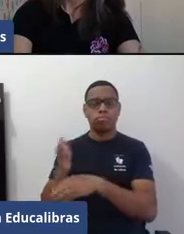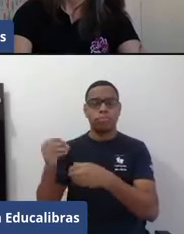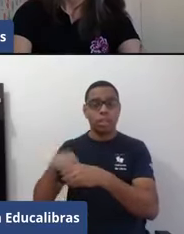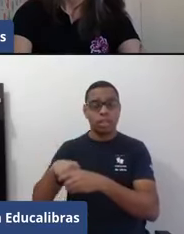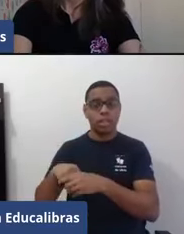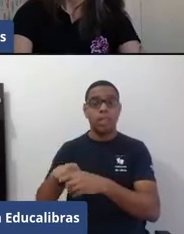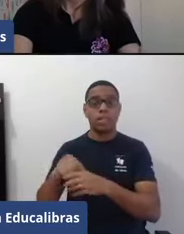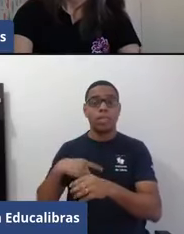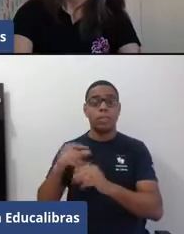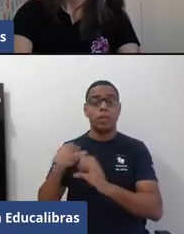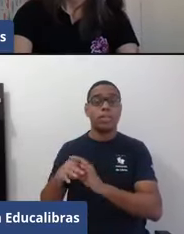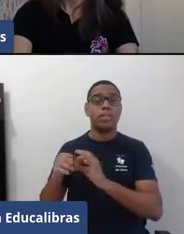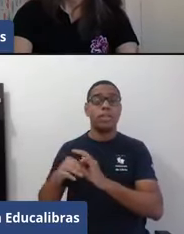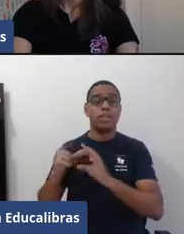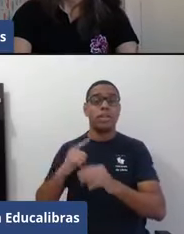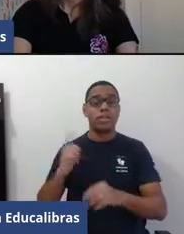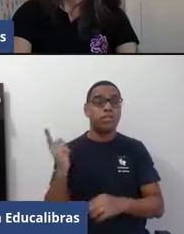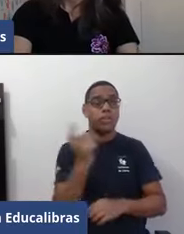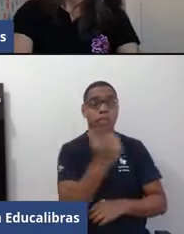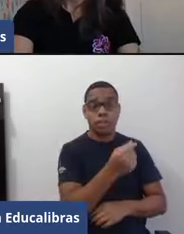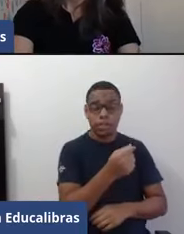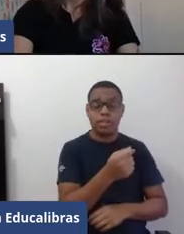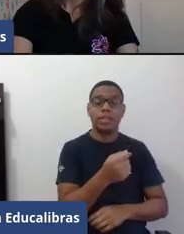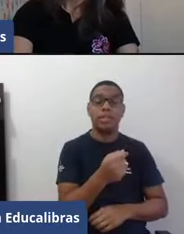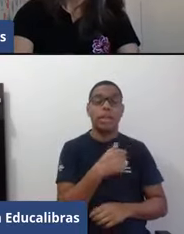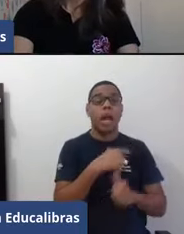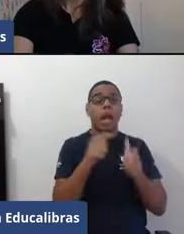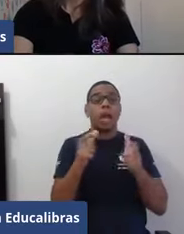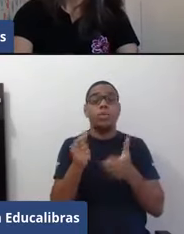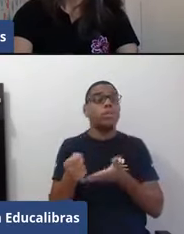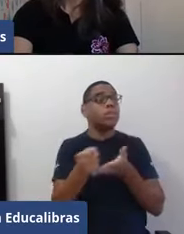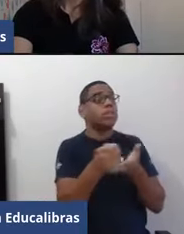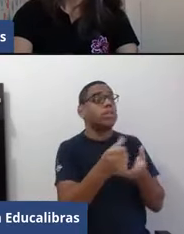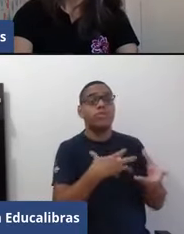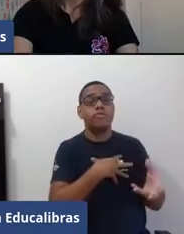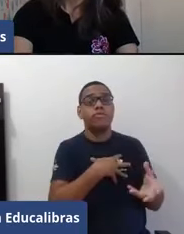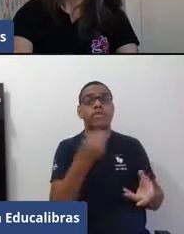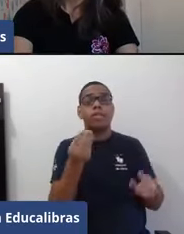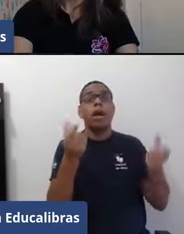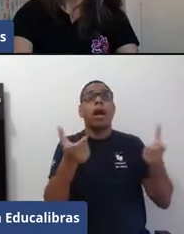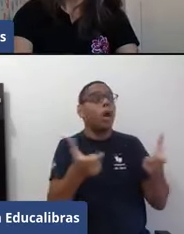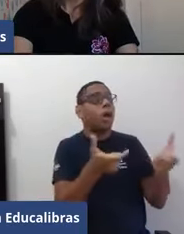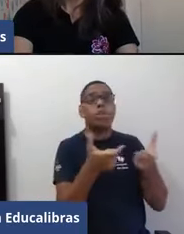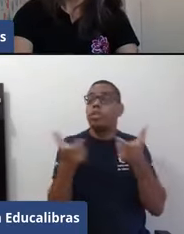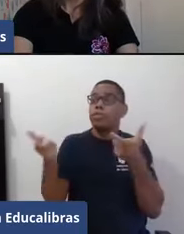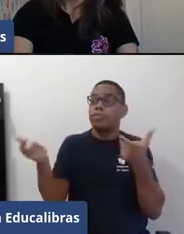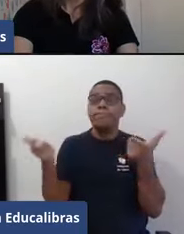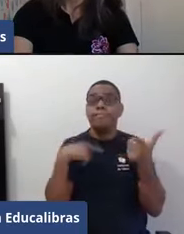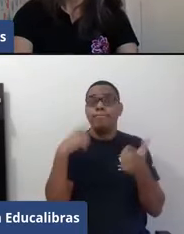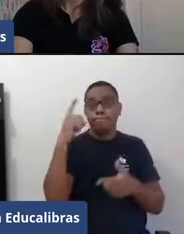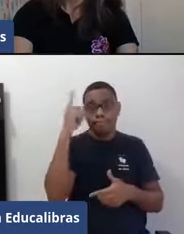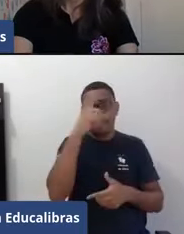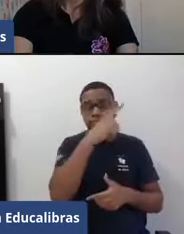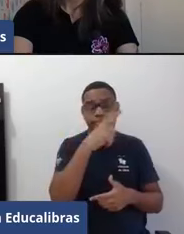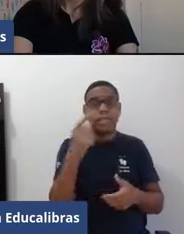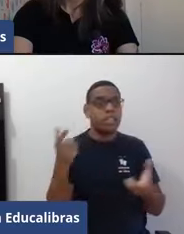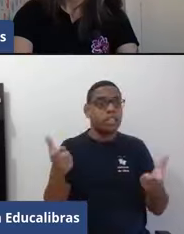a Larissa saiu da RIMS, não era lugar nenhum, não tinha para onde mandar. Nós temos essa dificuldade. E na RIMS também é